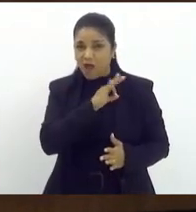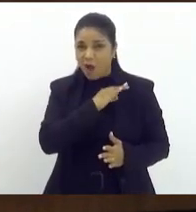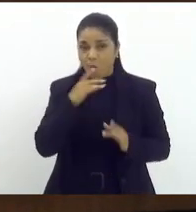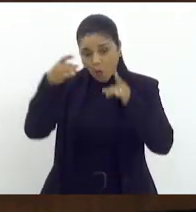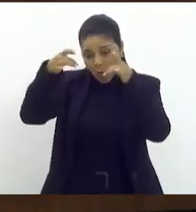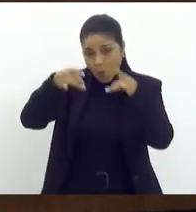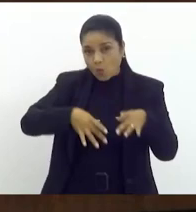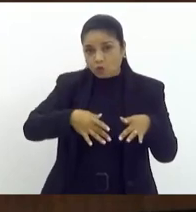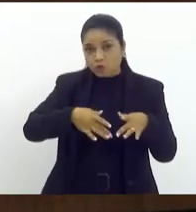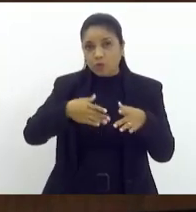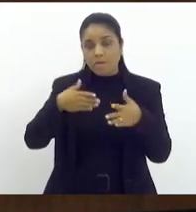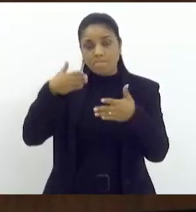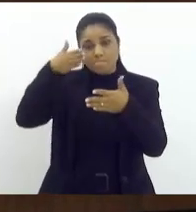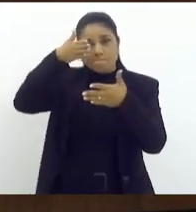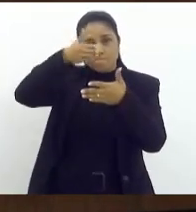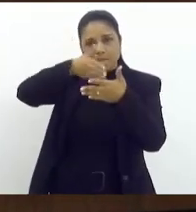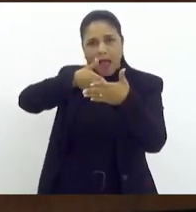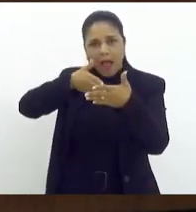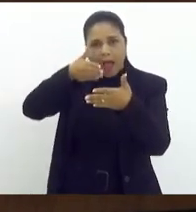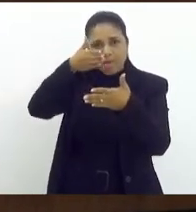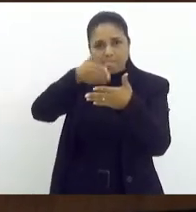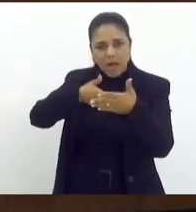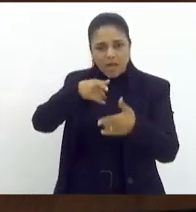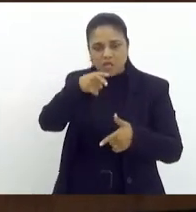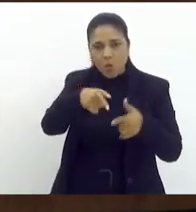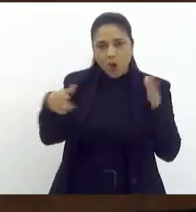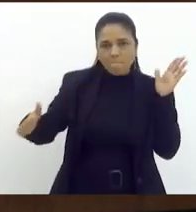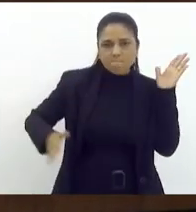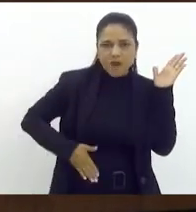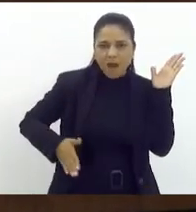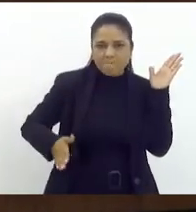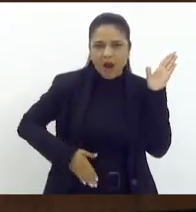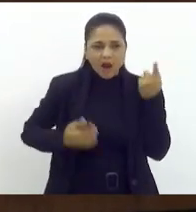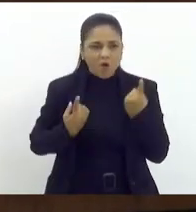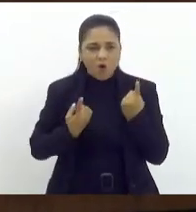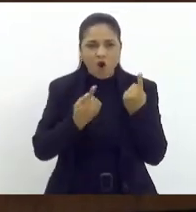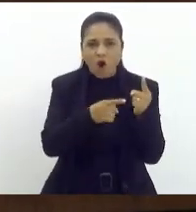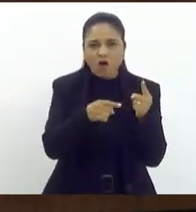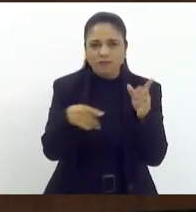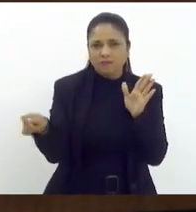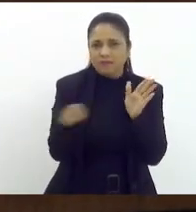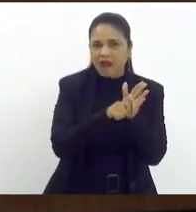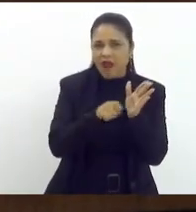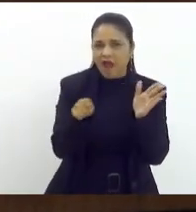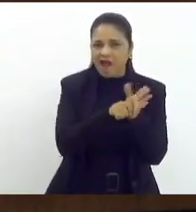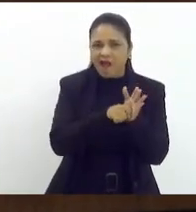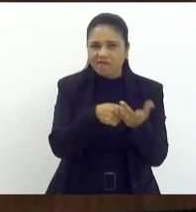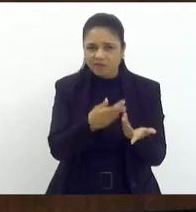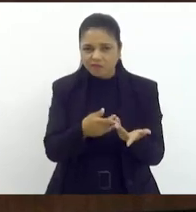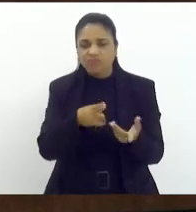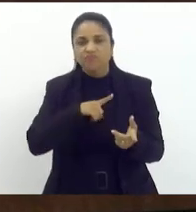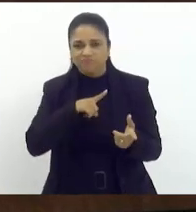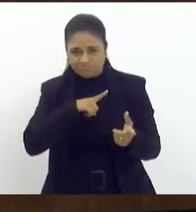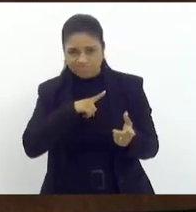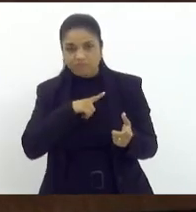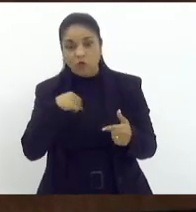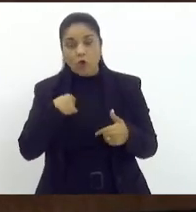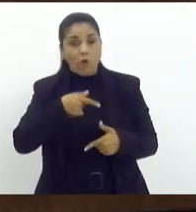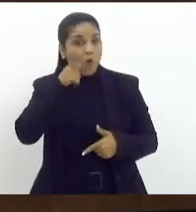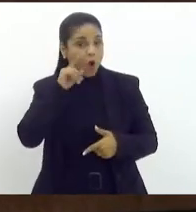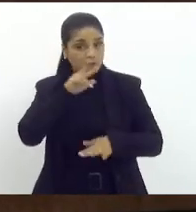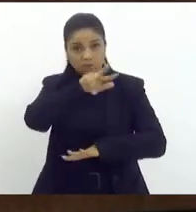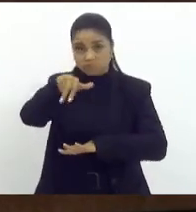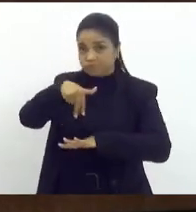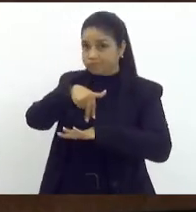Enquanto essa peste essa coisa ruim que é o tráfico e os traficantes que eu estive aqui ontem